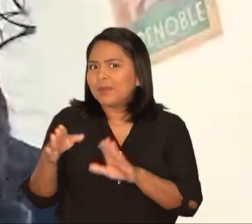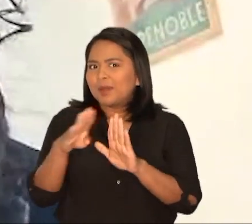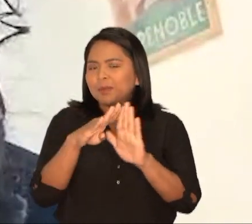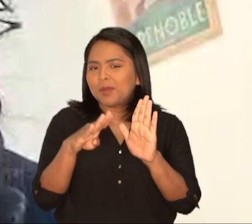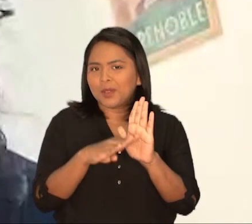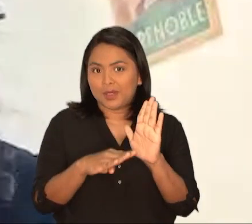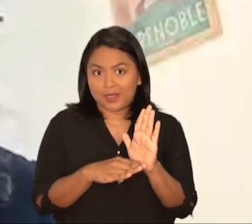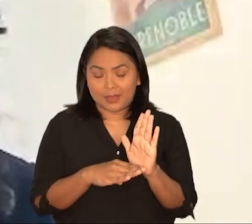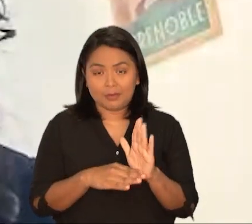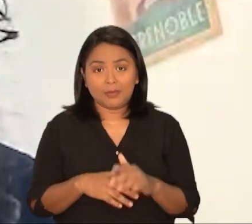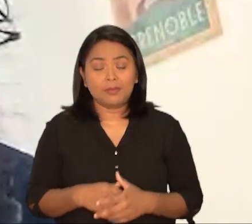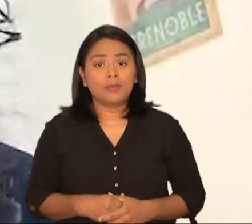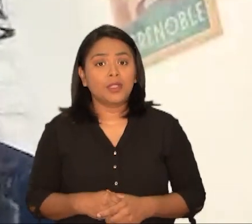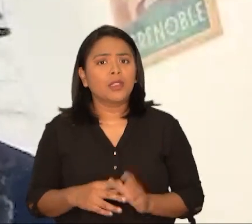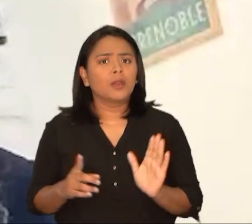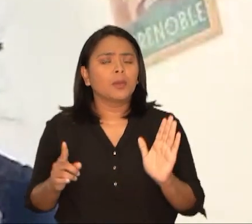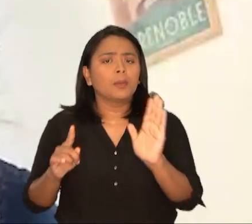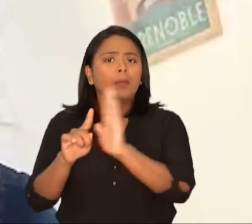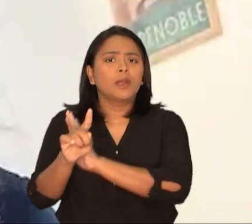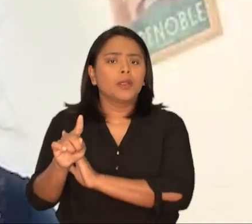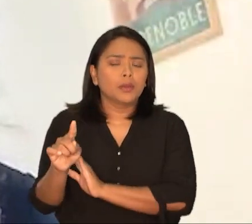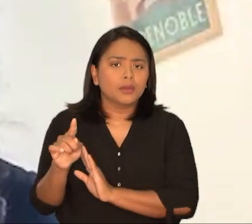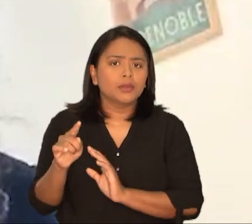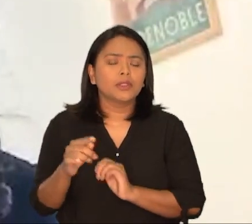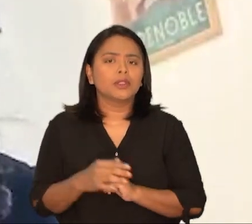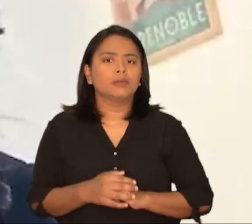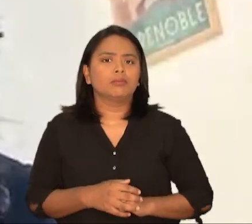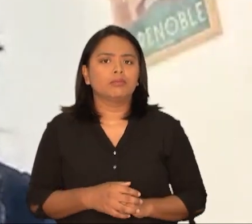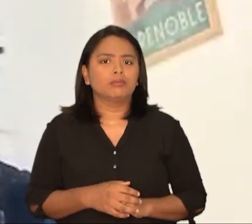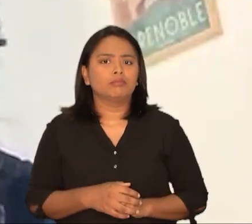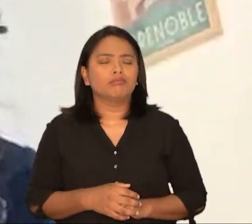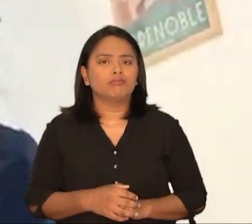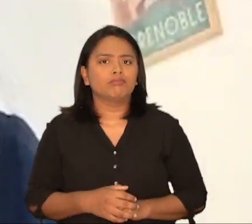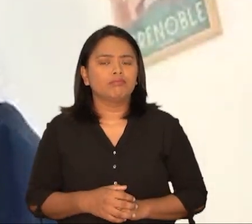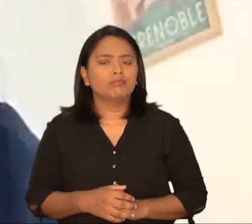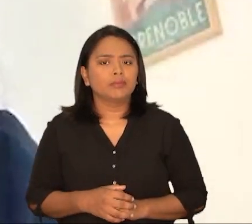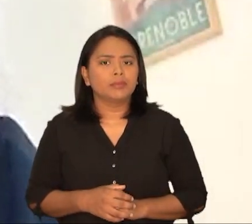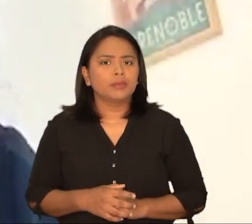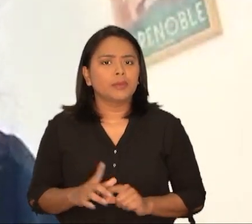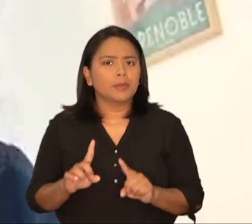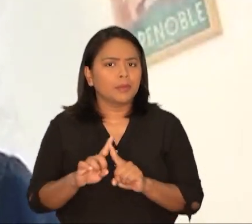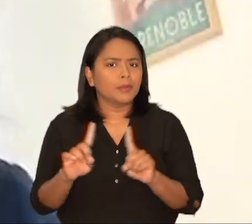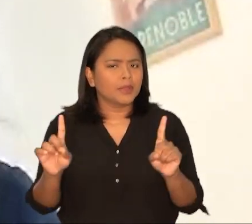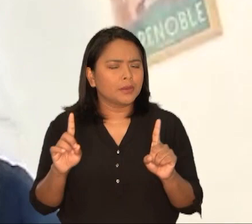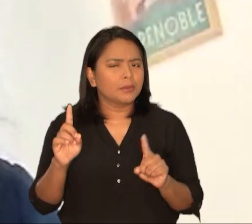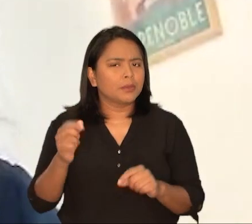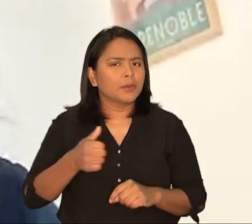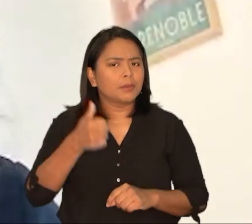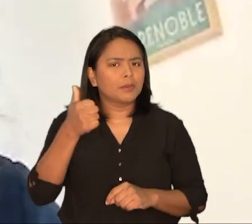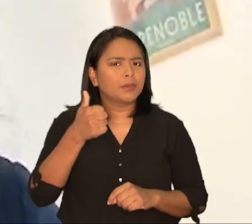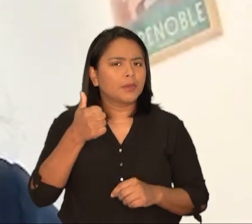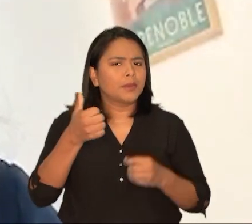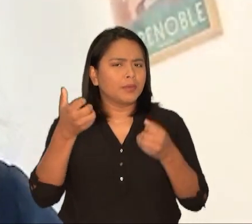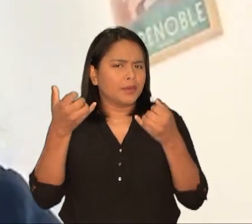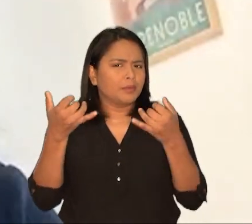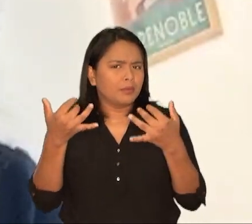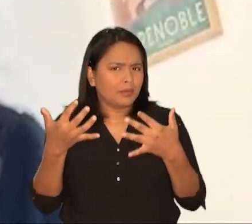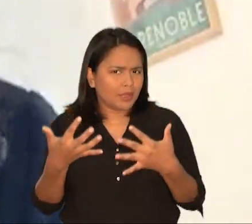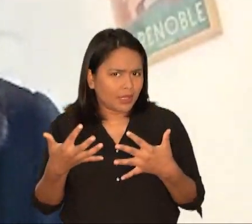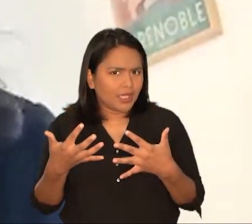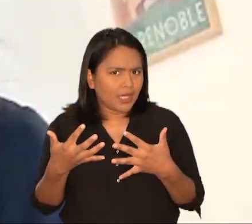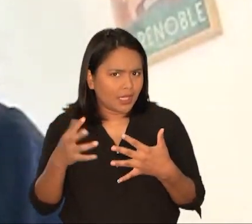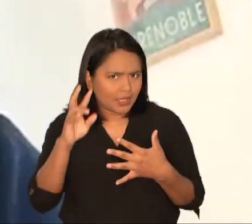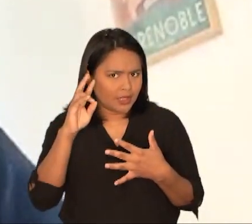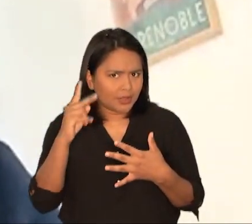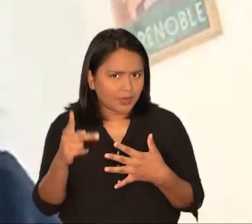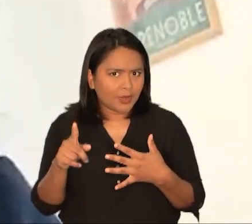nosso programa. Eu trago uma pergunta, mas eu gostaria de contextualizá-la para a